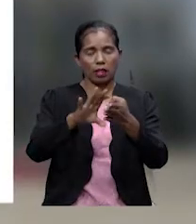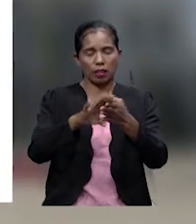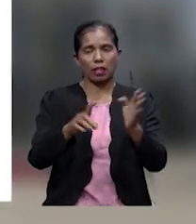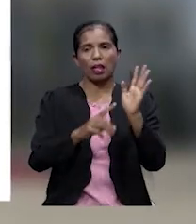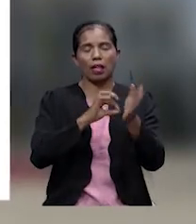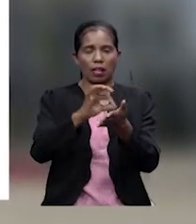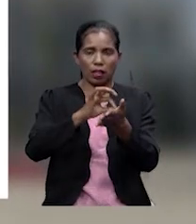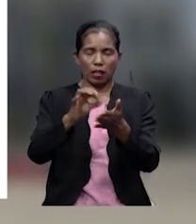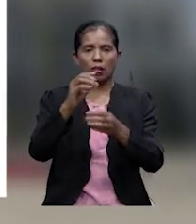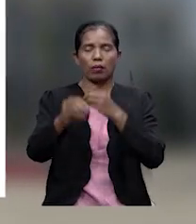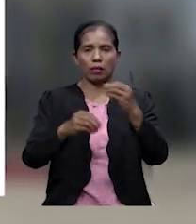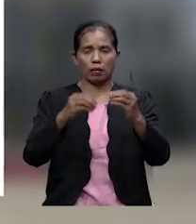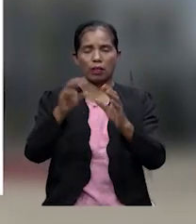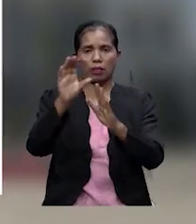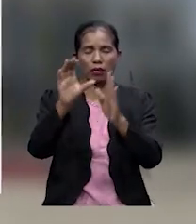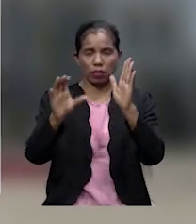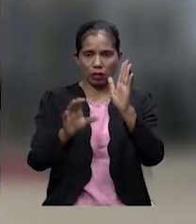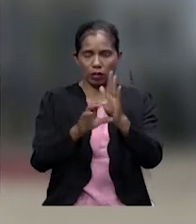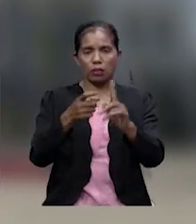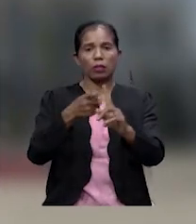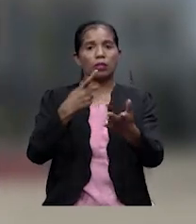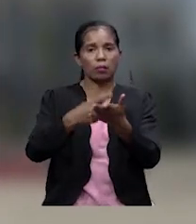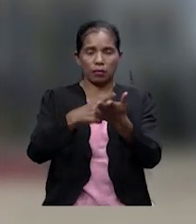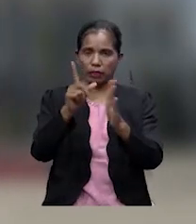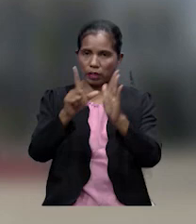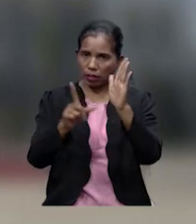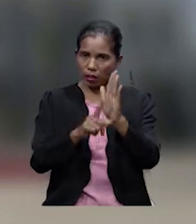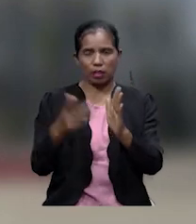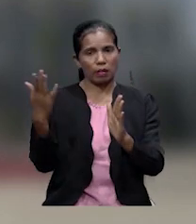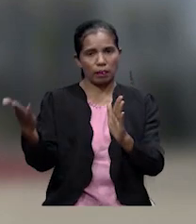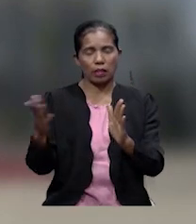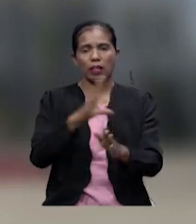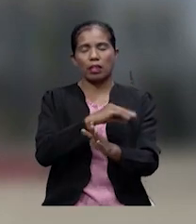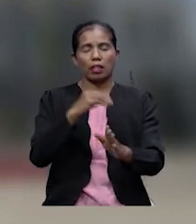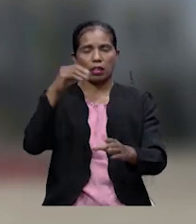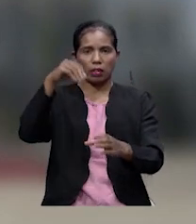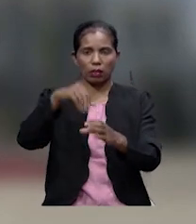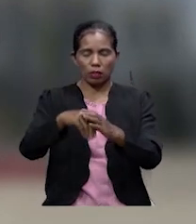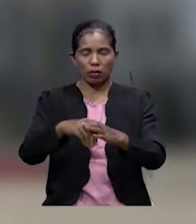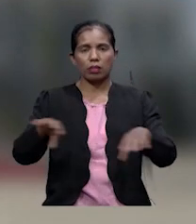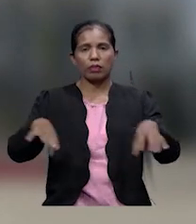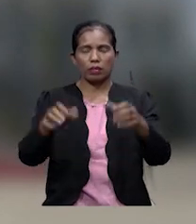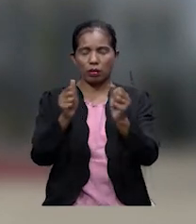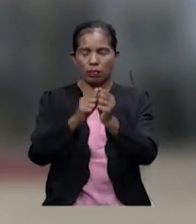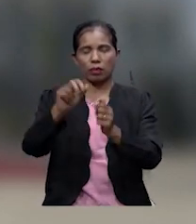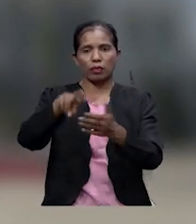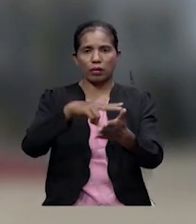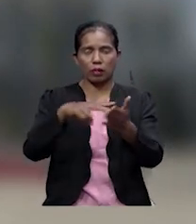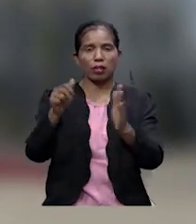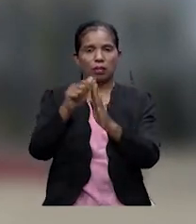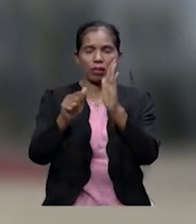hodi questiona constitucionalidade russo proposta lei refere hirak ne inclui fundamento relaciona ho violação artigo